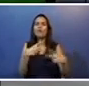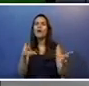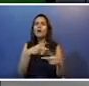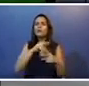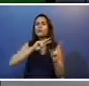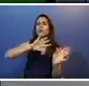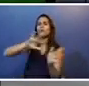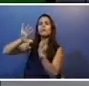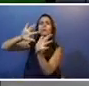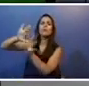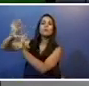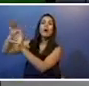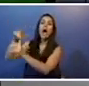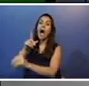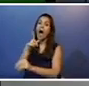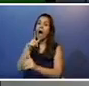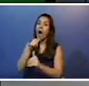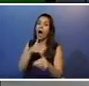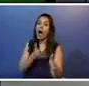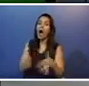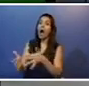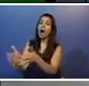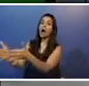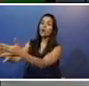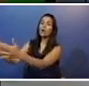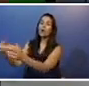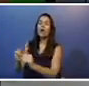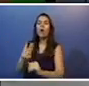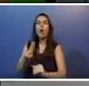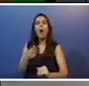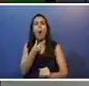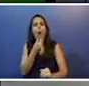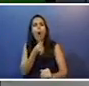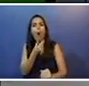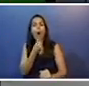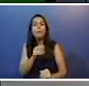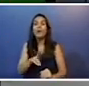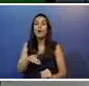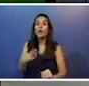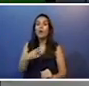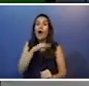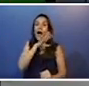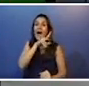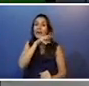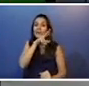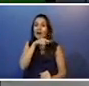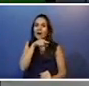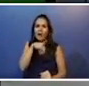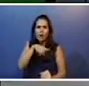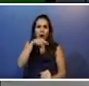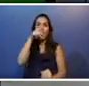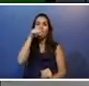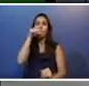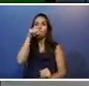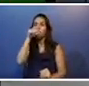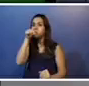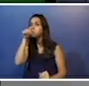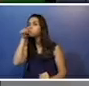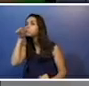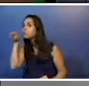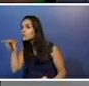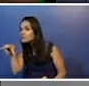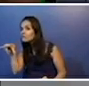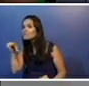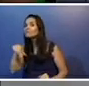ou pela água, ou até pelo homem, ou até pelos animais, são levadas para os outros lugares, tá?